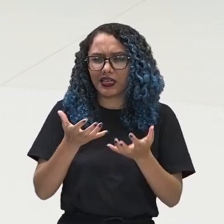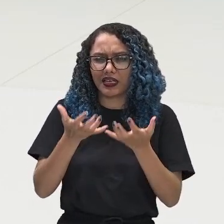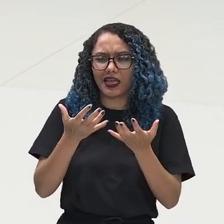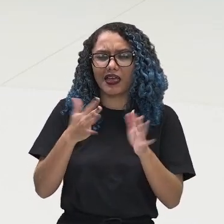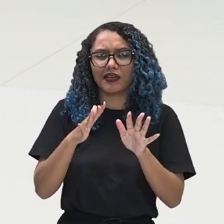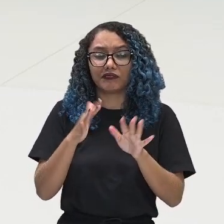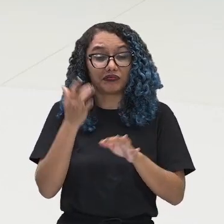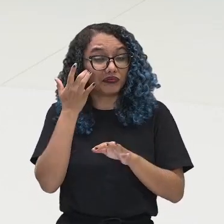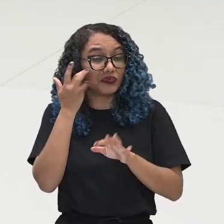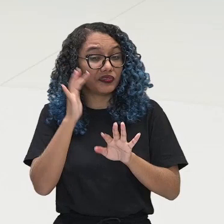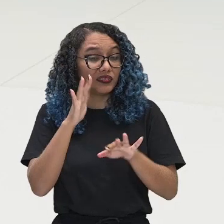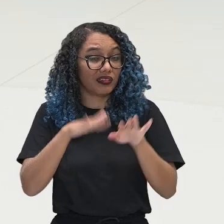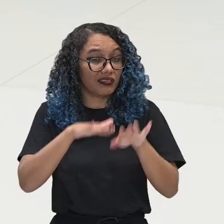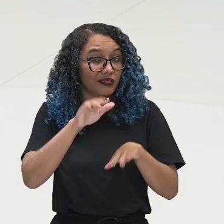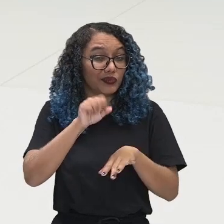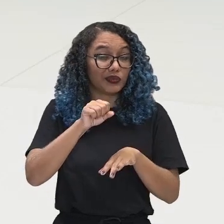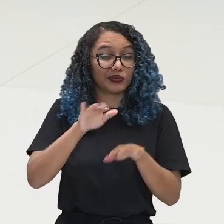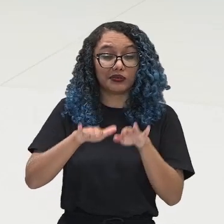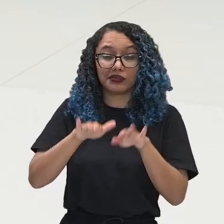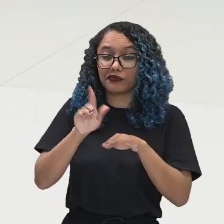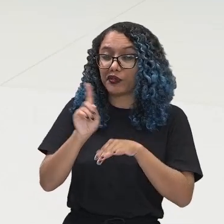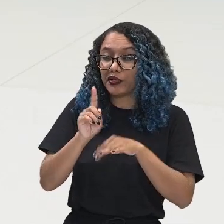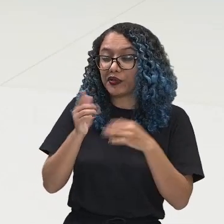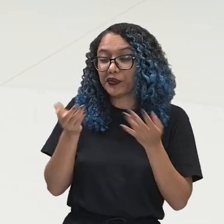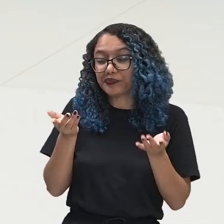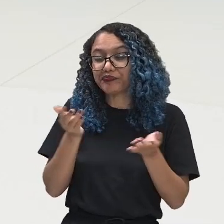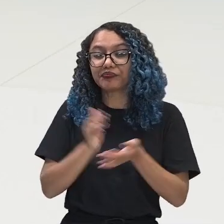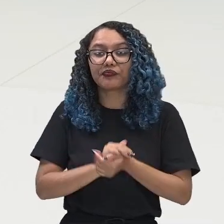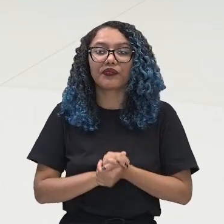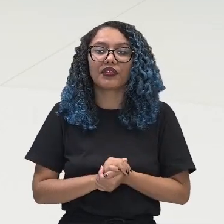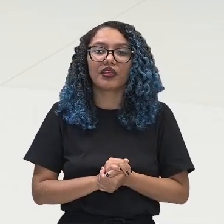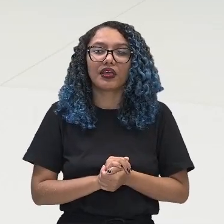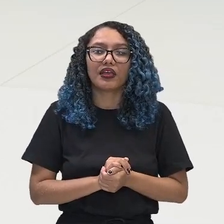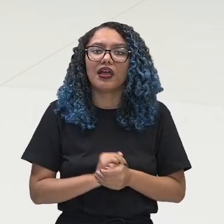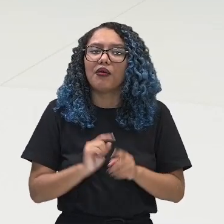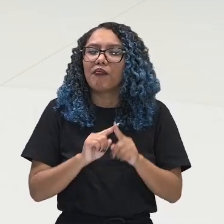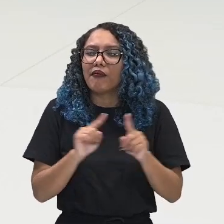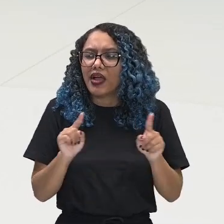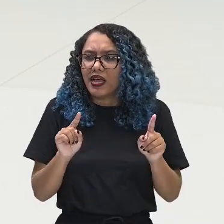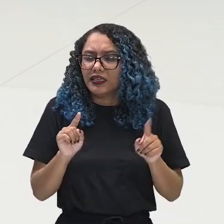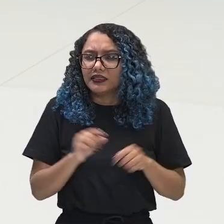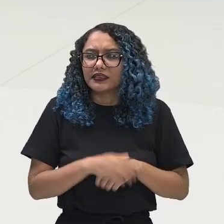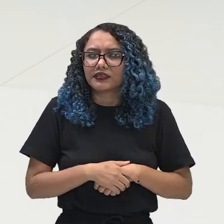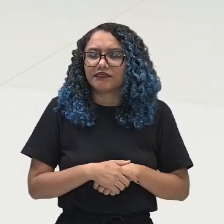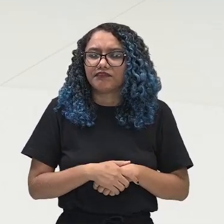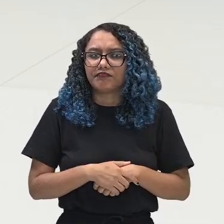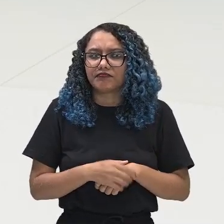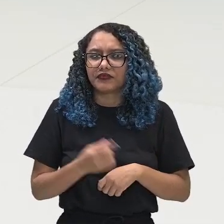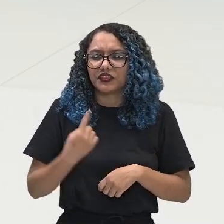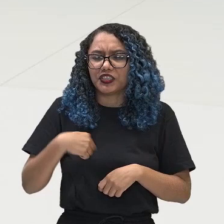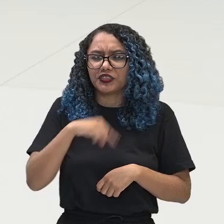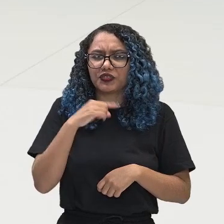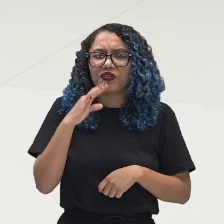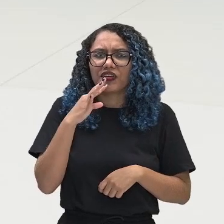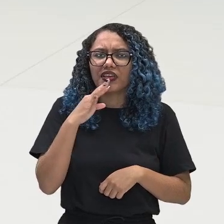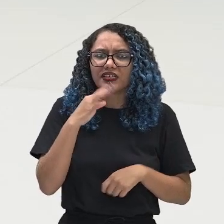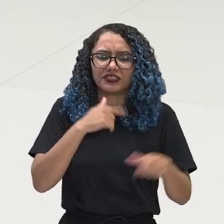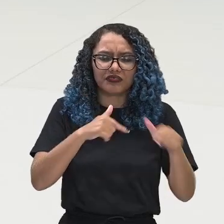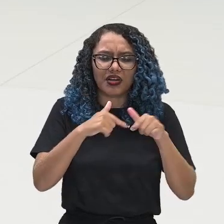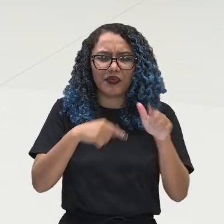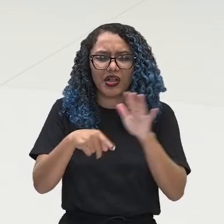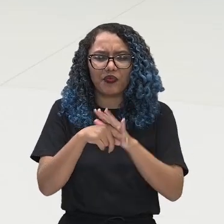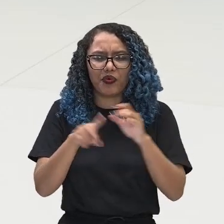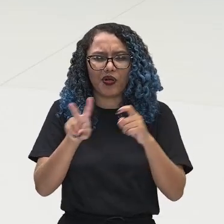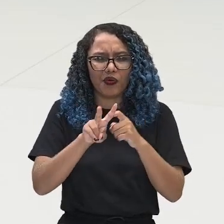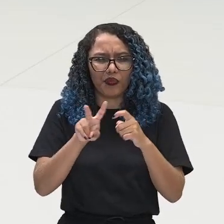dúvidas, não é? Talvez sim, talvez não. Mas será que sabemos realmente o que os médicos veterinários fazem? Então, ela